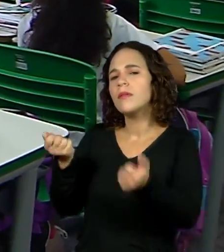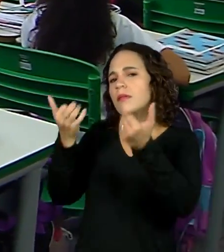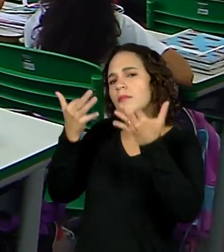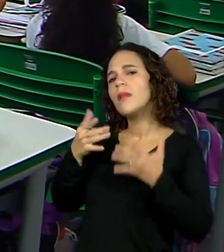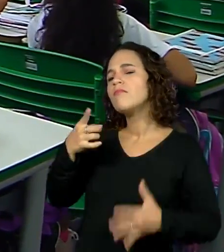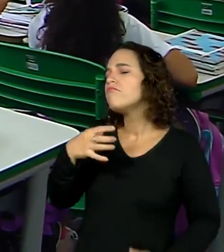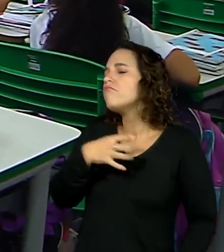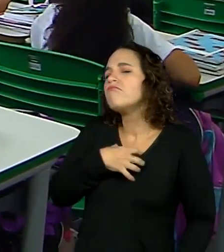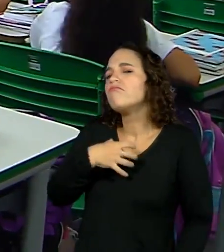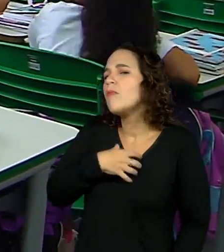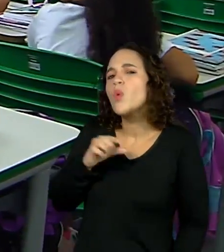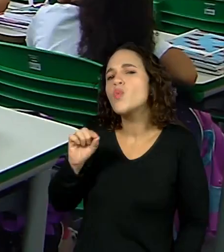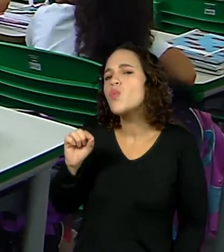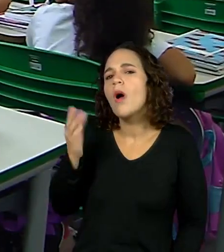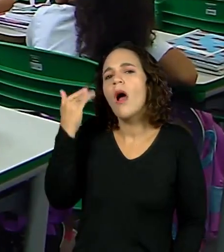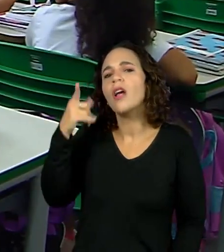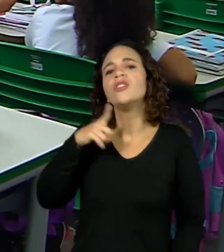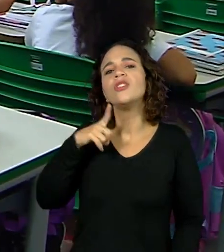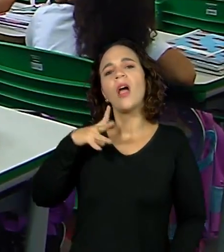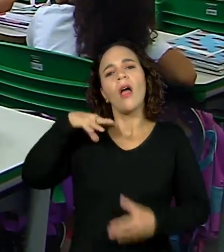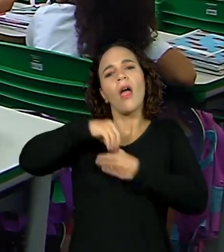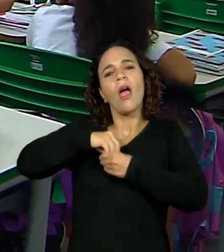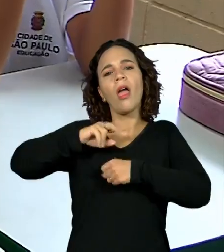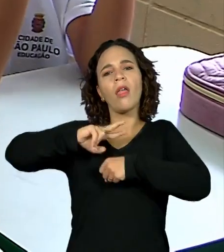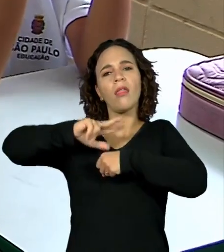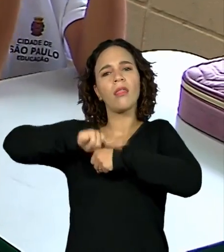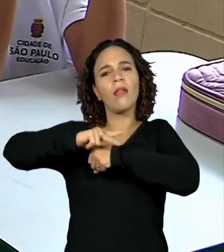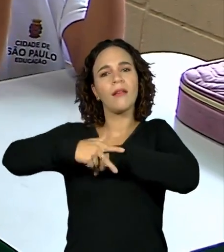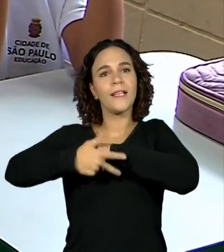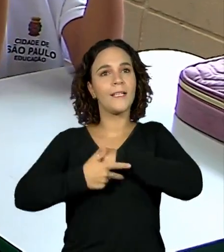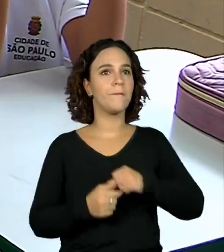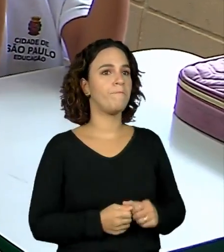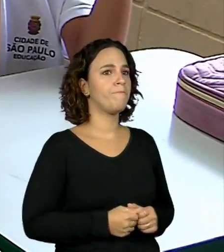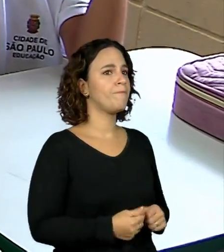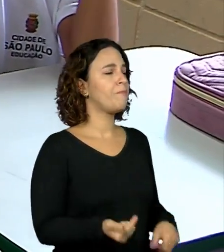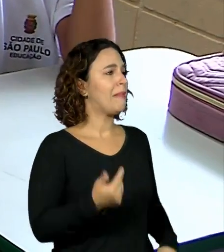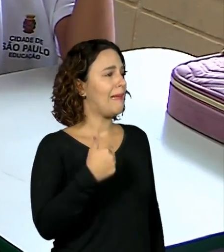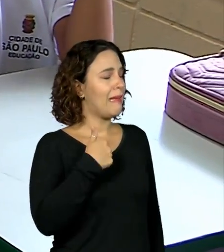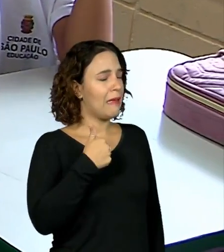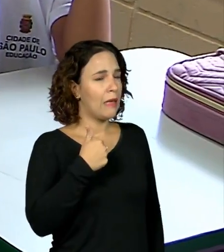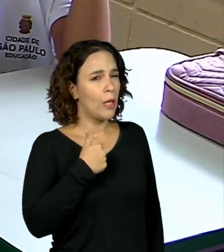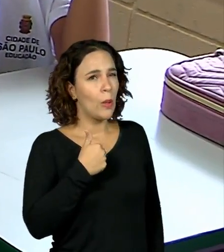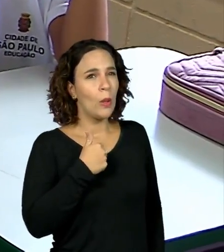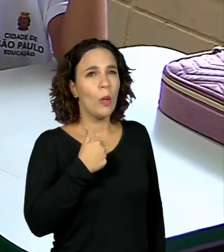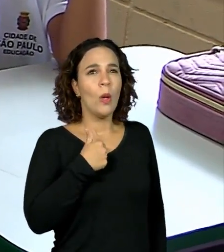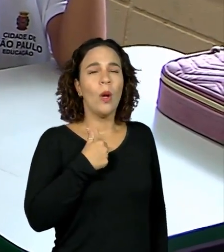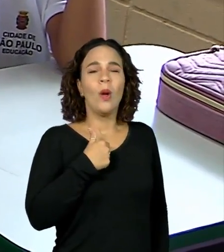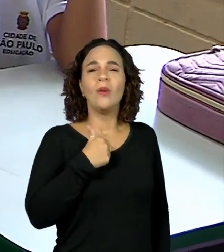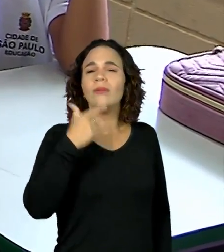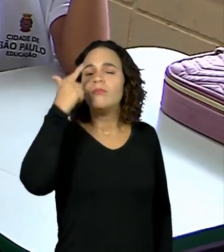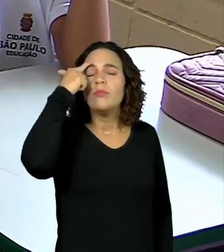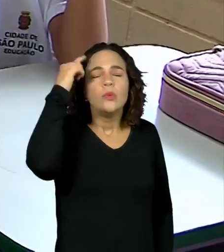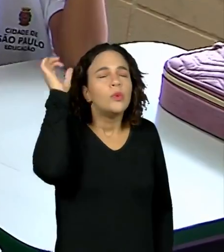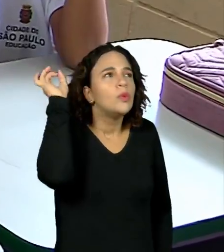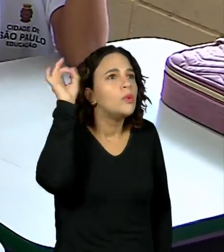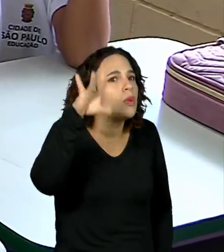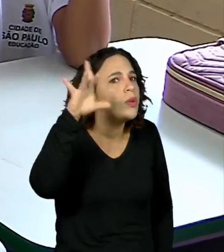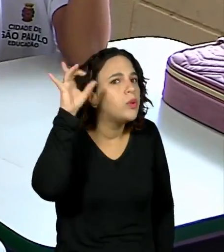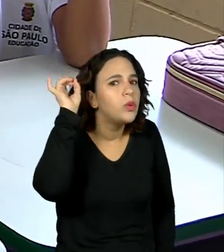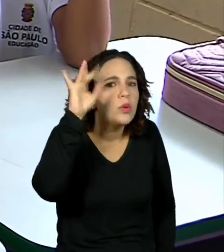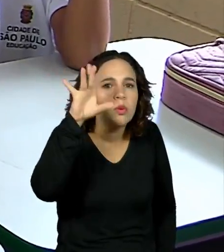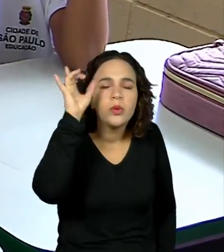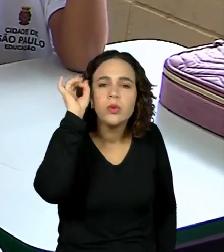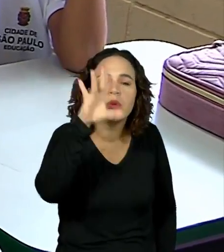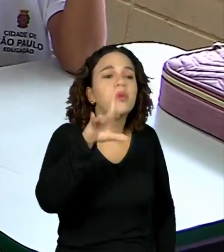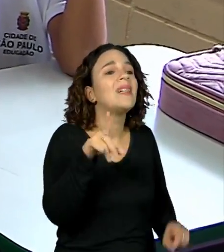o que você sentiu quando você estava doente? Eu fiquei com muita dor de cabeça e também